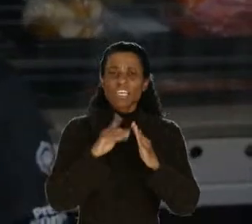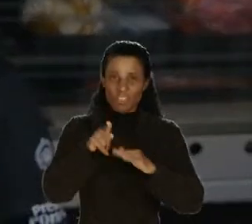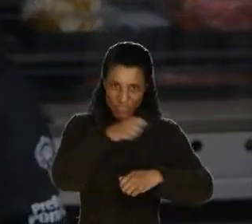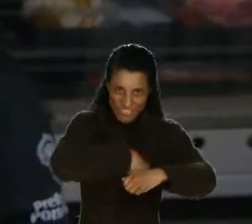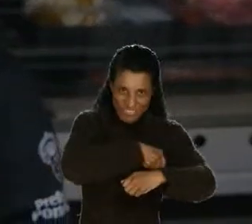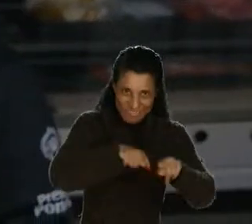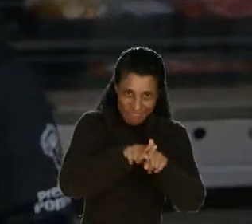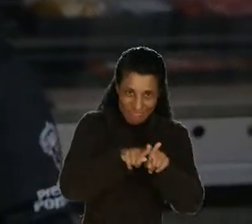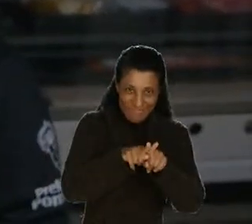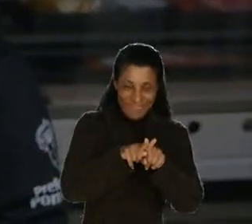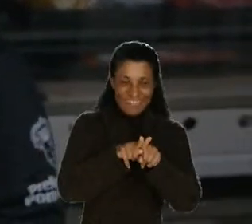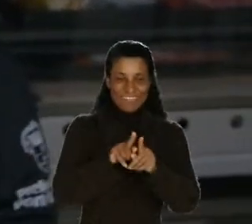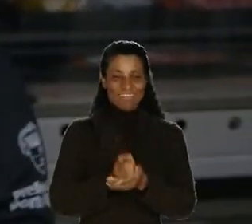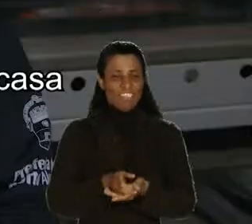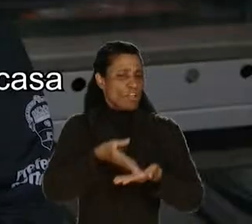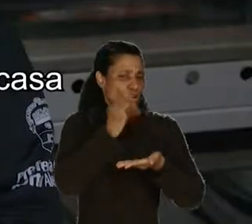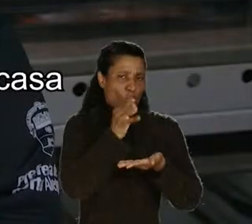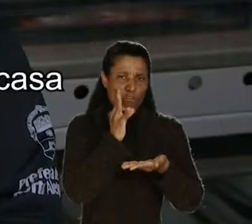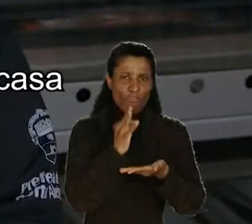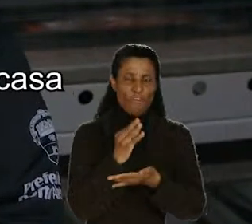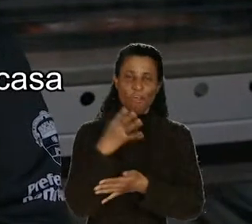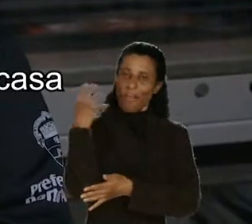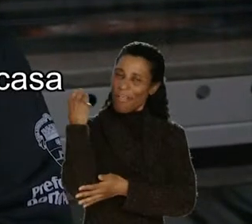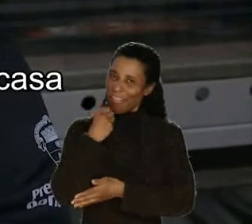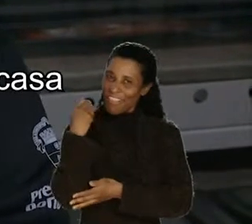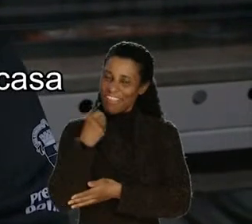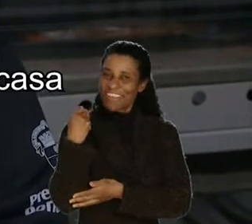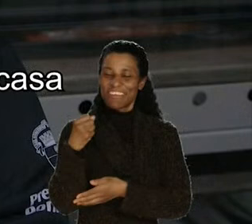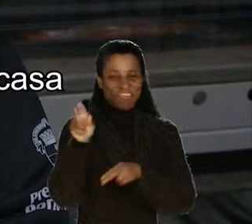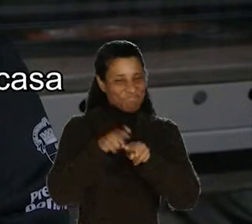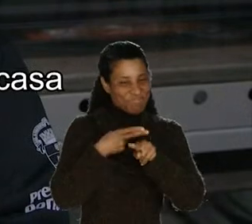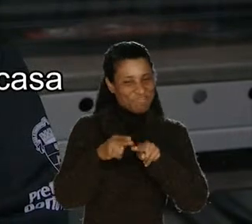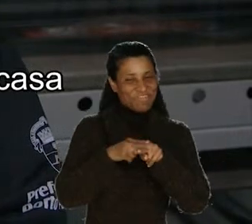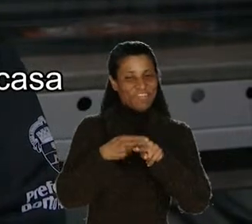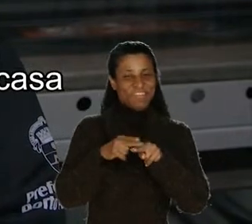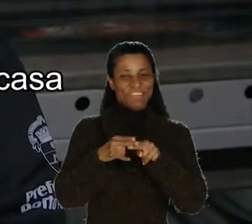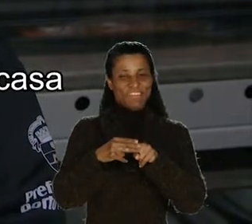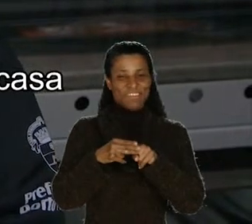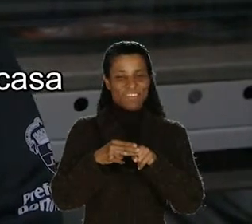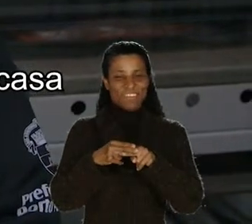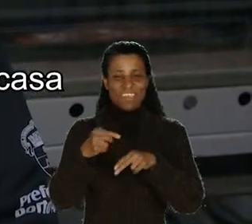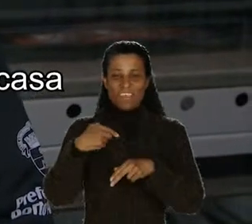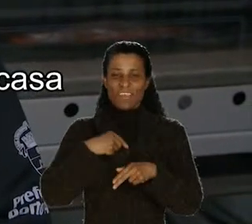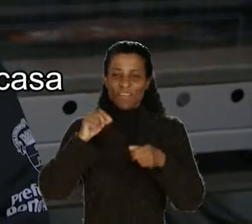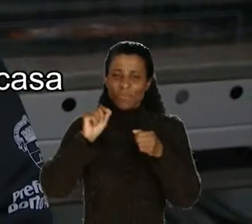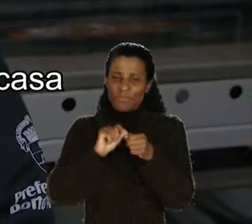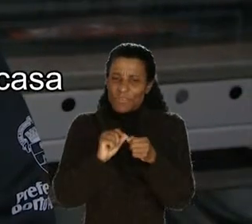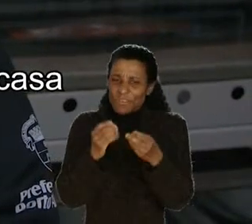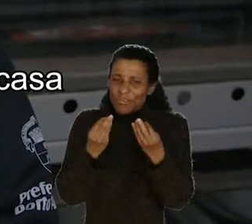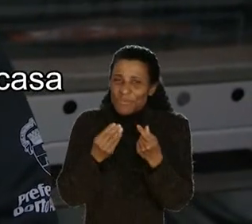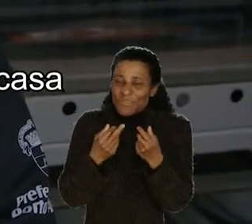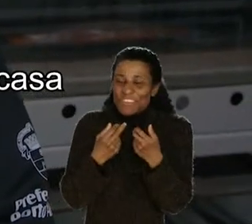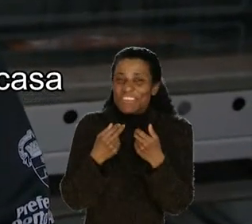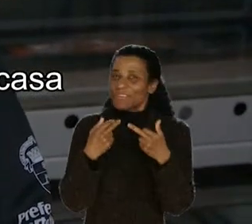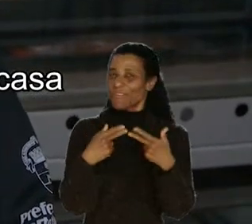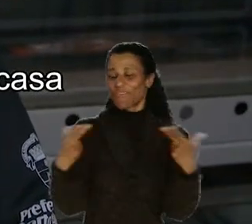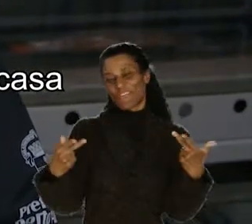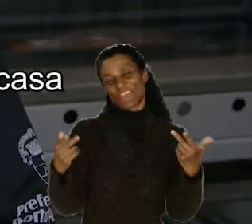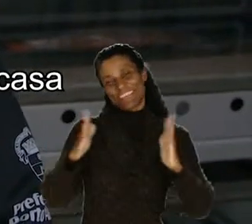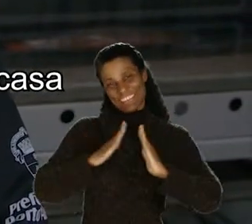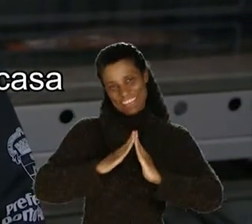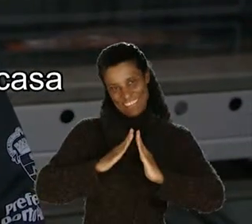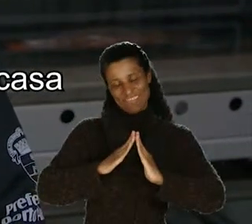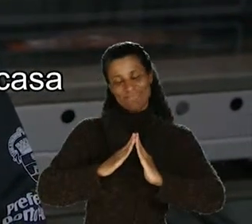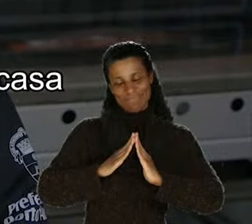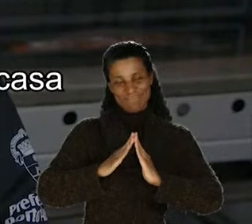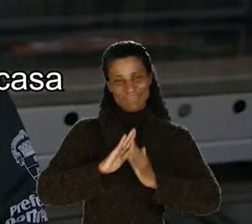E em casa, tu cozinhas também? Café, leite, Nescau, mundo frio.